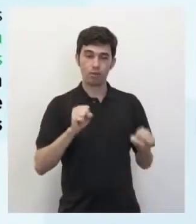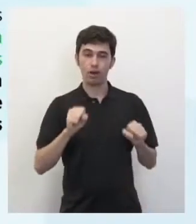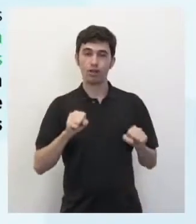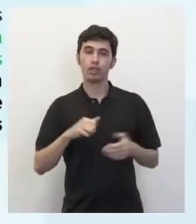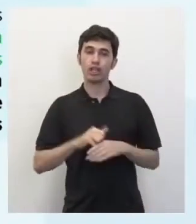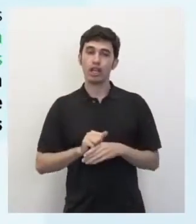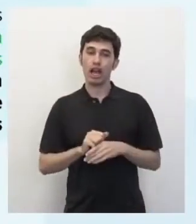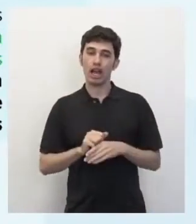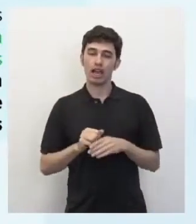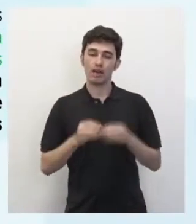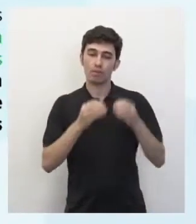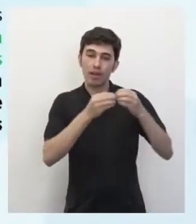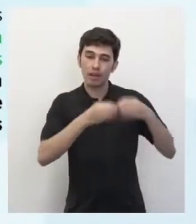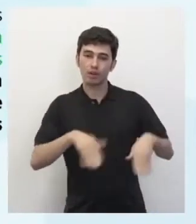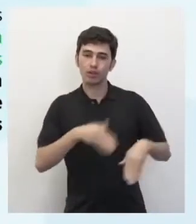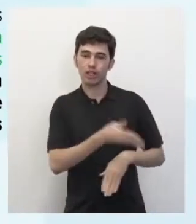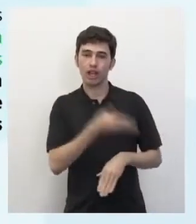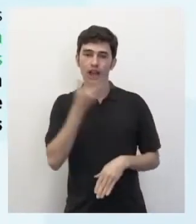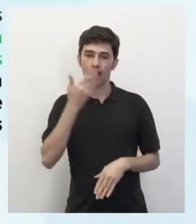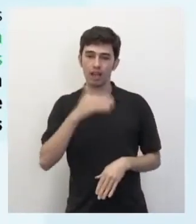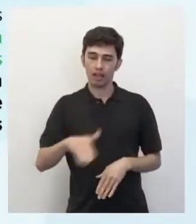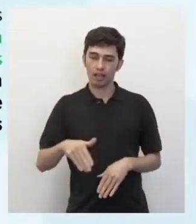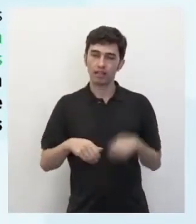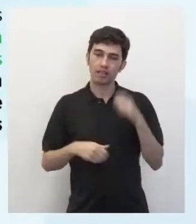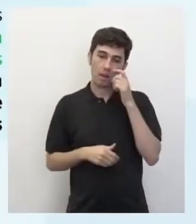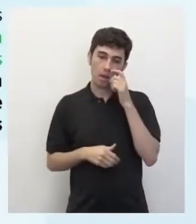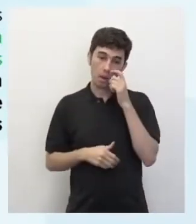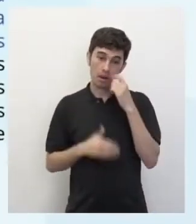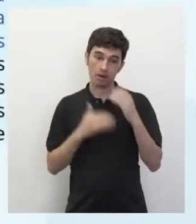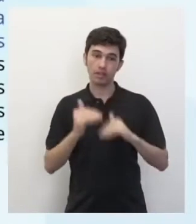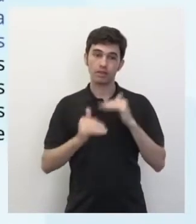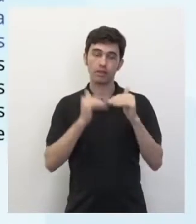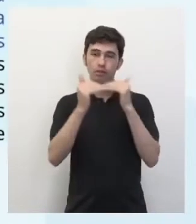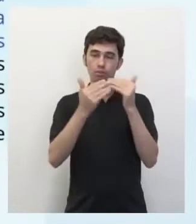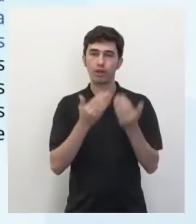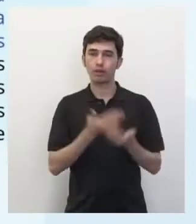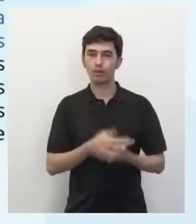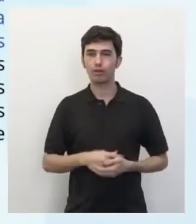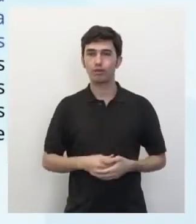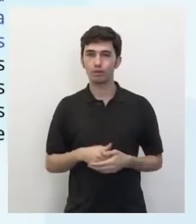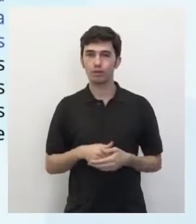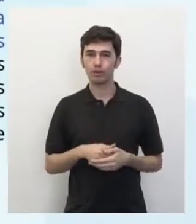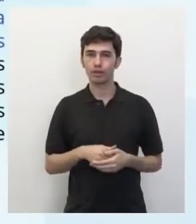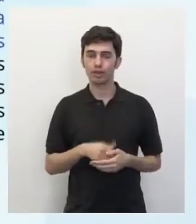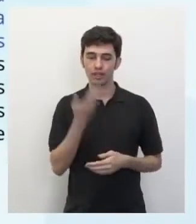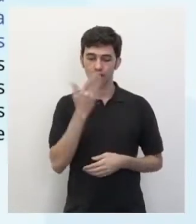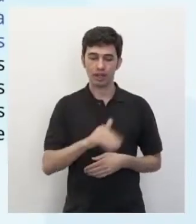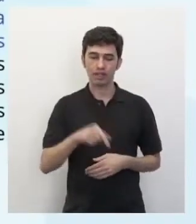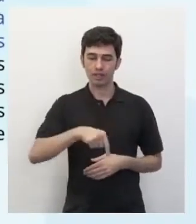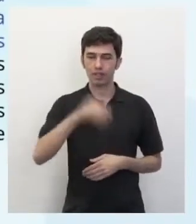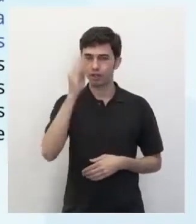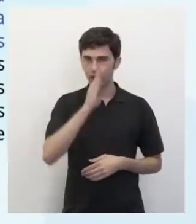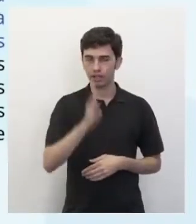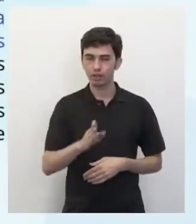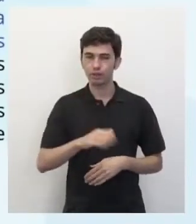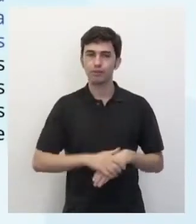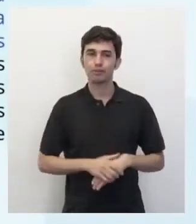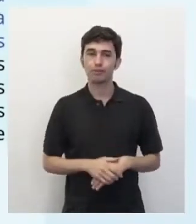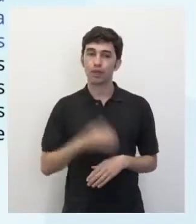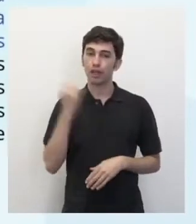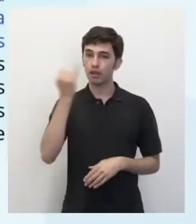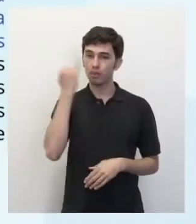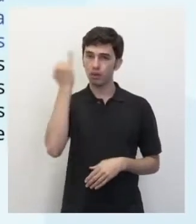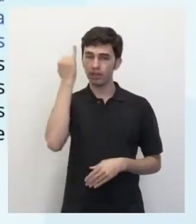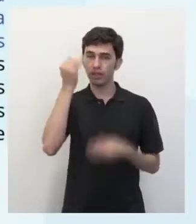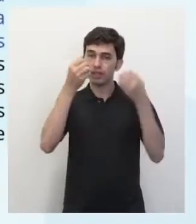pequenos, para não falar novamente o termo crianças, né? Então, a próxima parte. É importante pontuar,